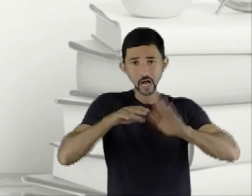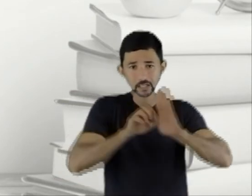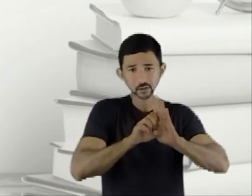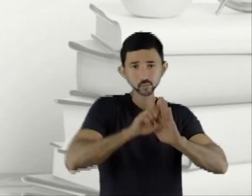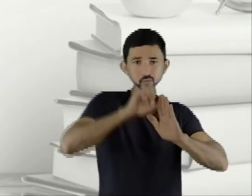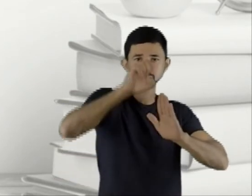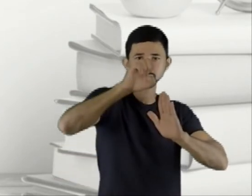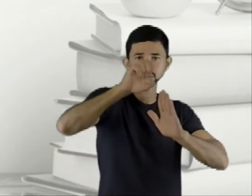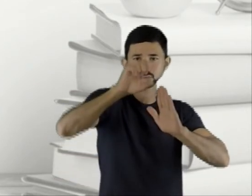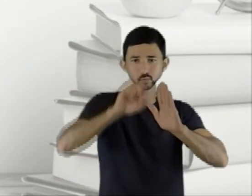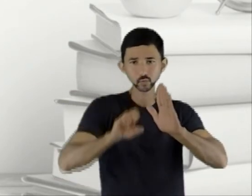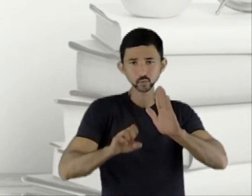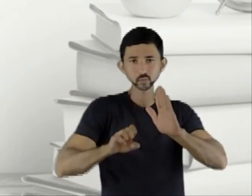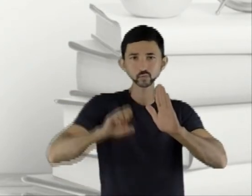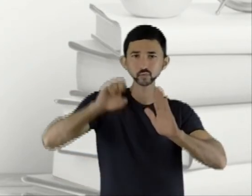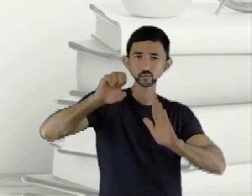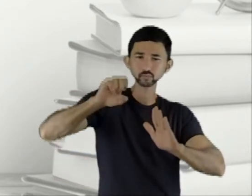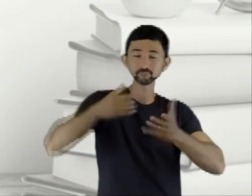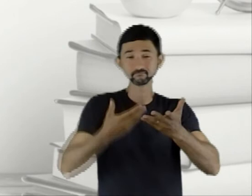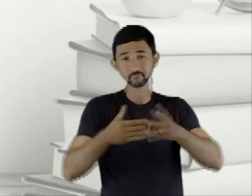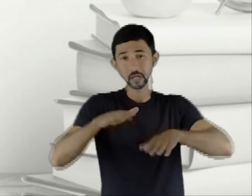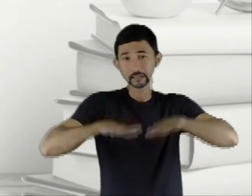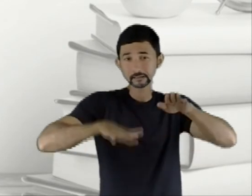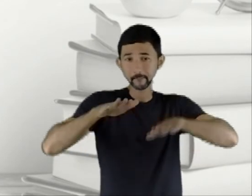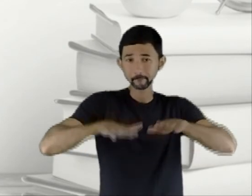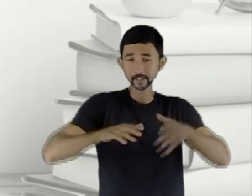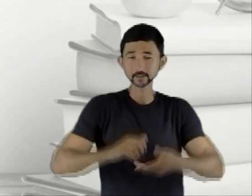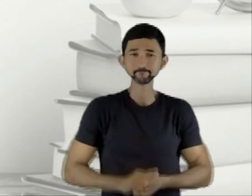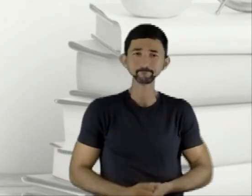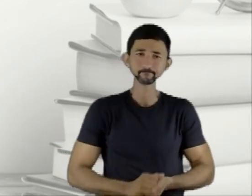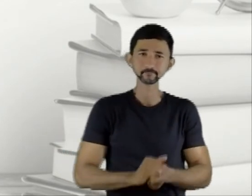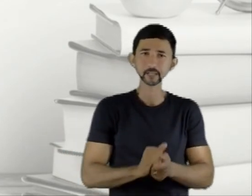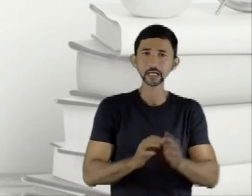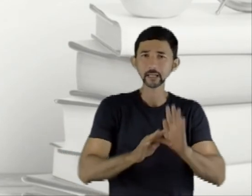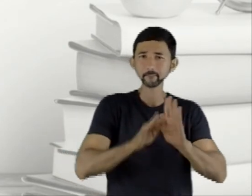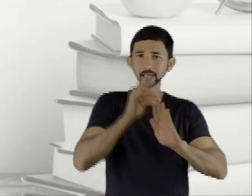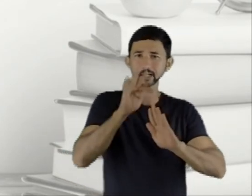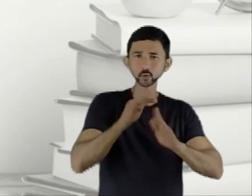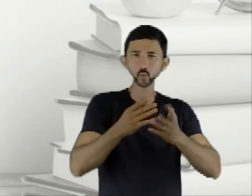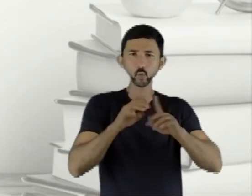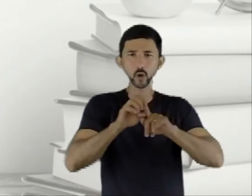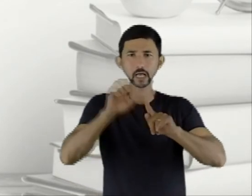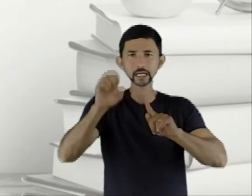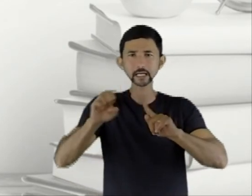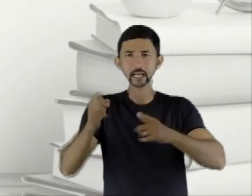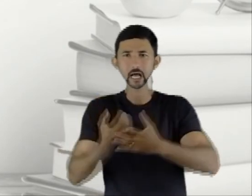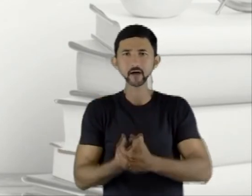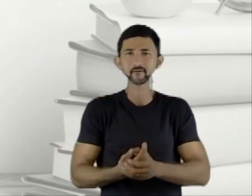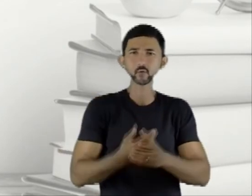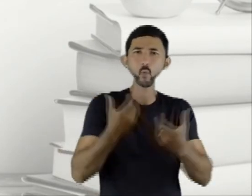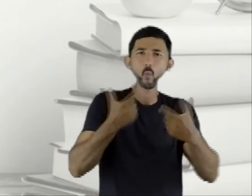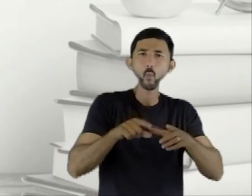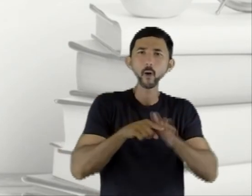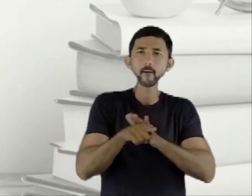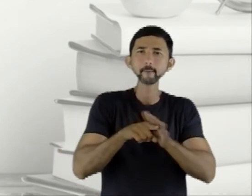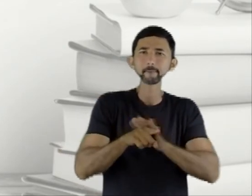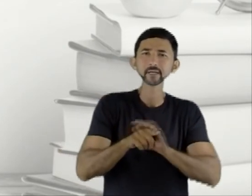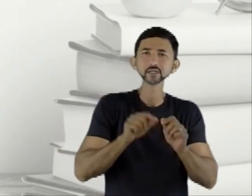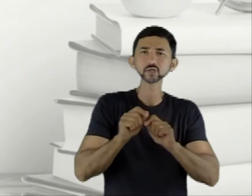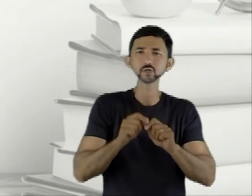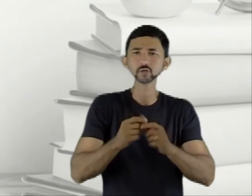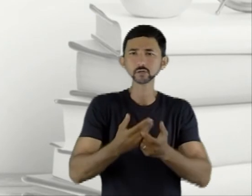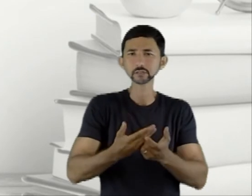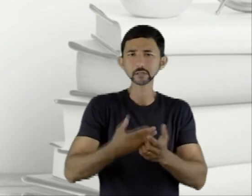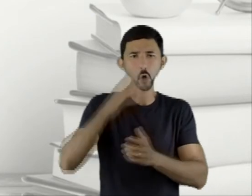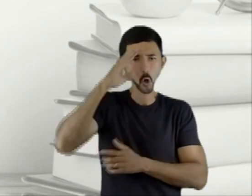momentos esse acréscimo, certo? Então, a fonte, como a gente verificou, são dados